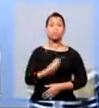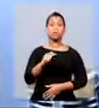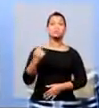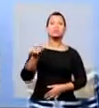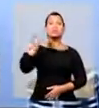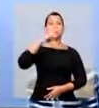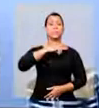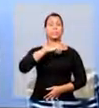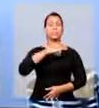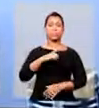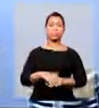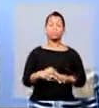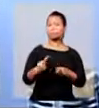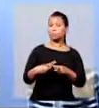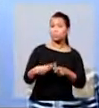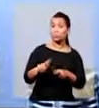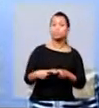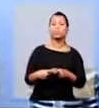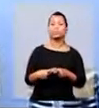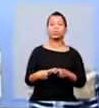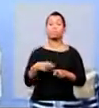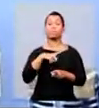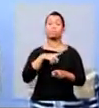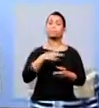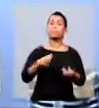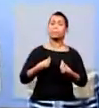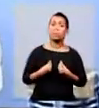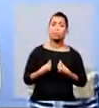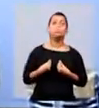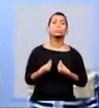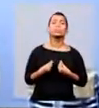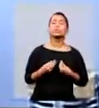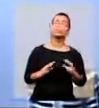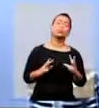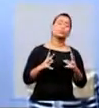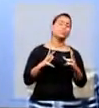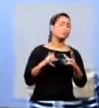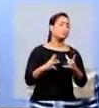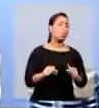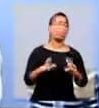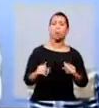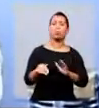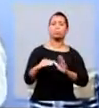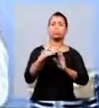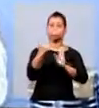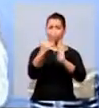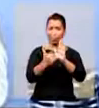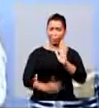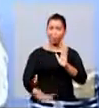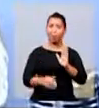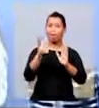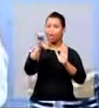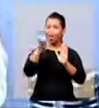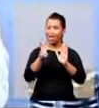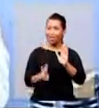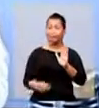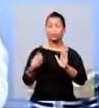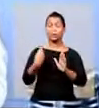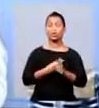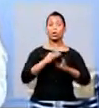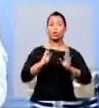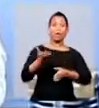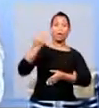todas essas pautas novamente que a gente já conquistou anteriormente, né? Porque a gente já se fala